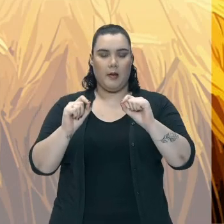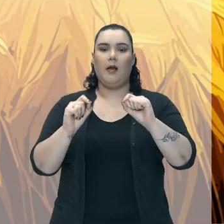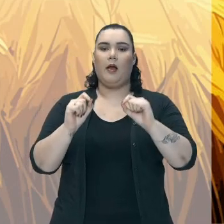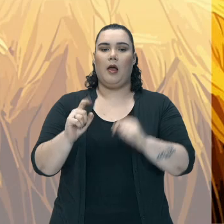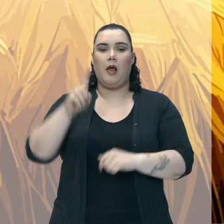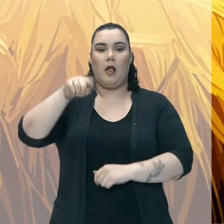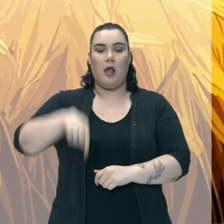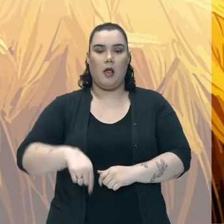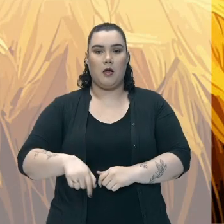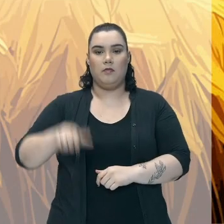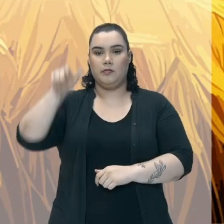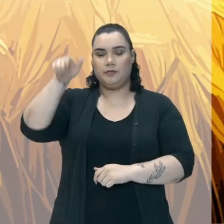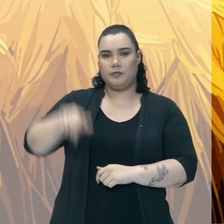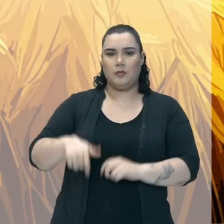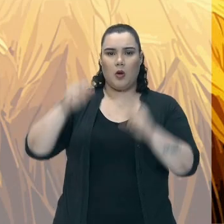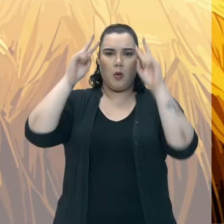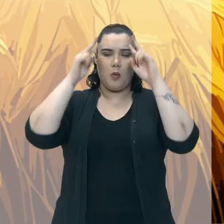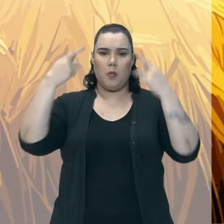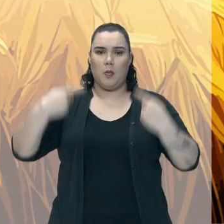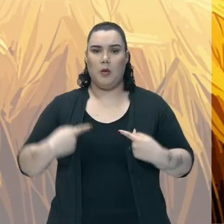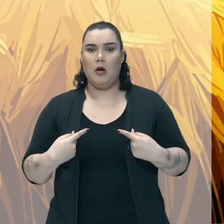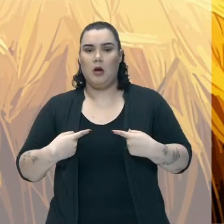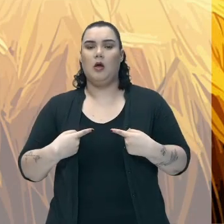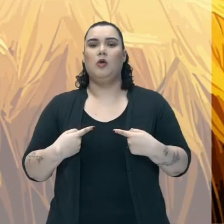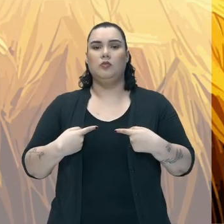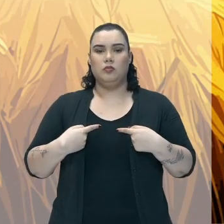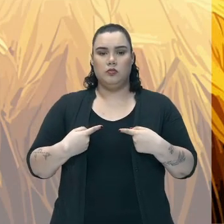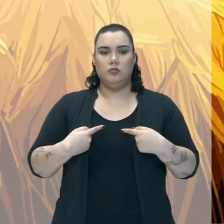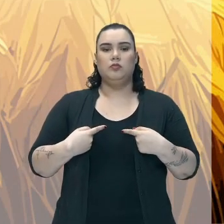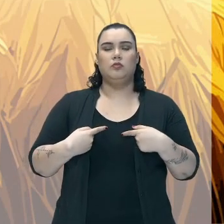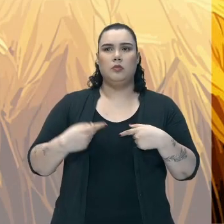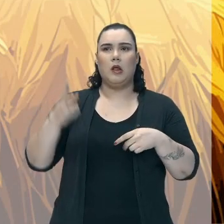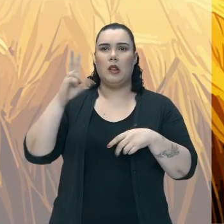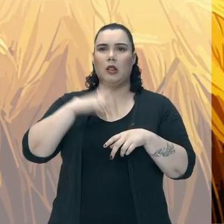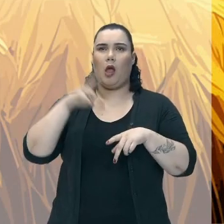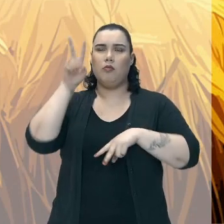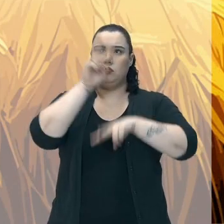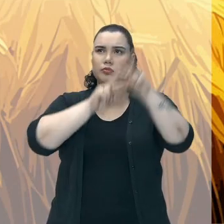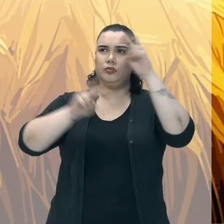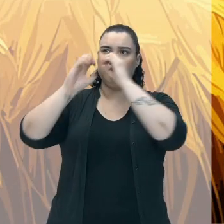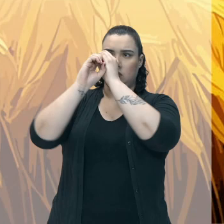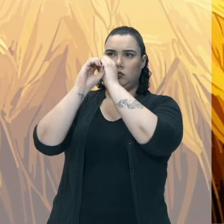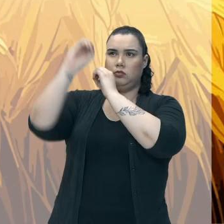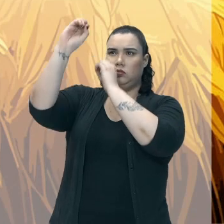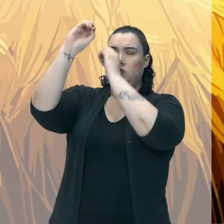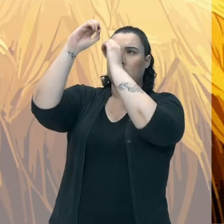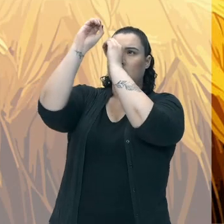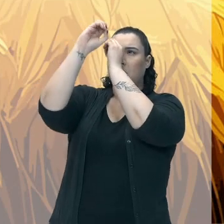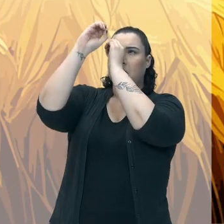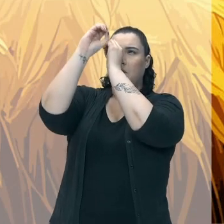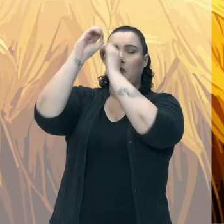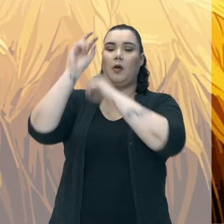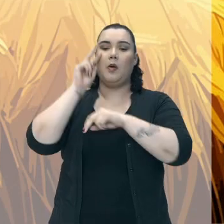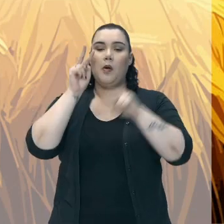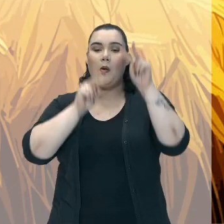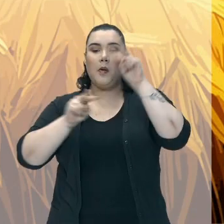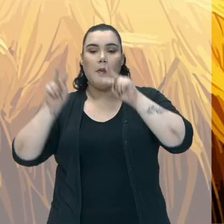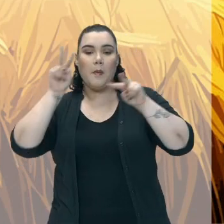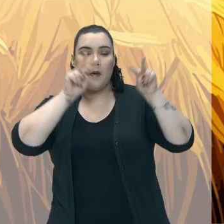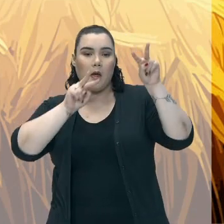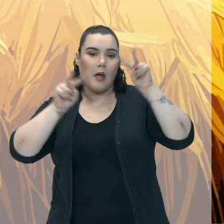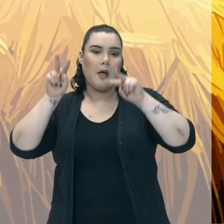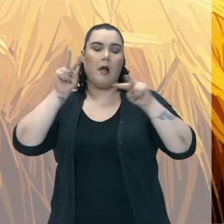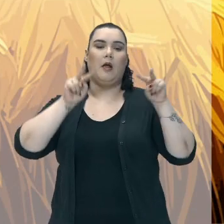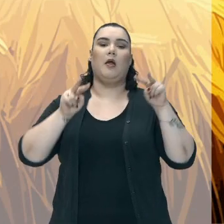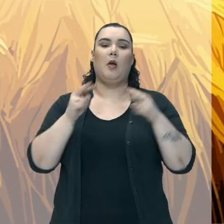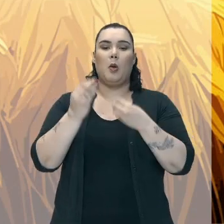observação. Observação de quem? Dos astros. E do seu efeito que ele tinha no cotidiano,